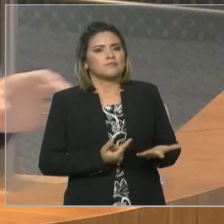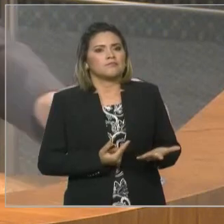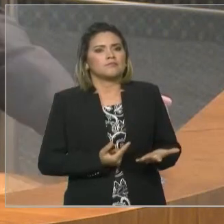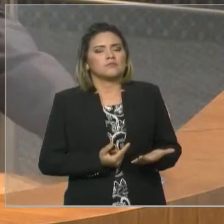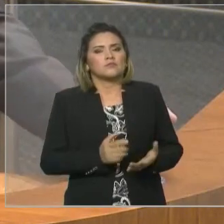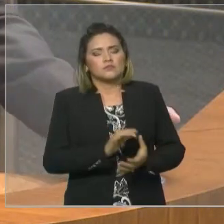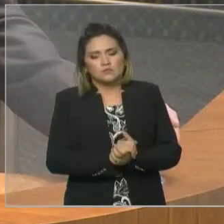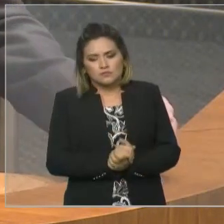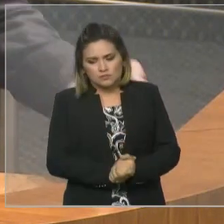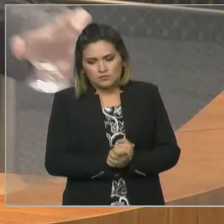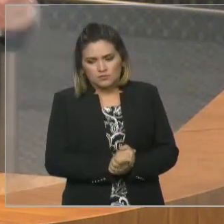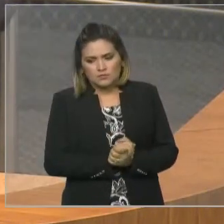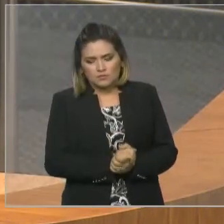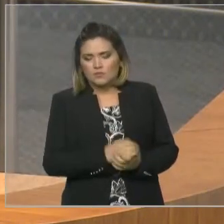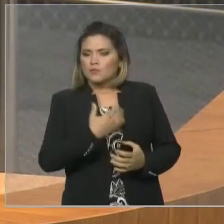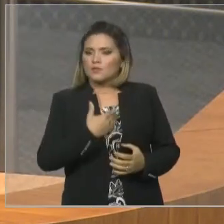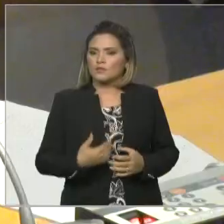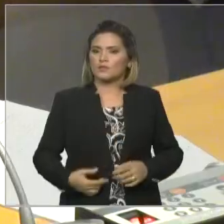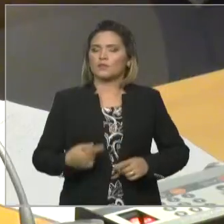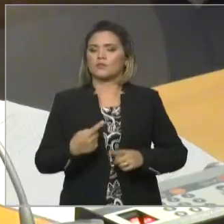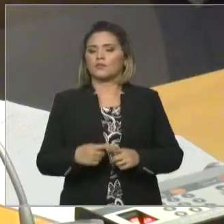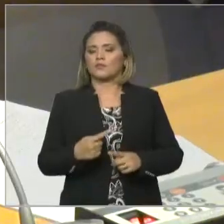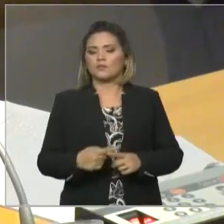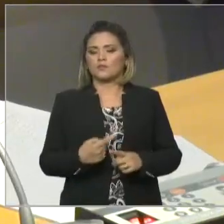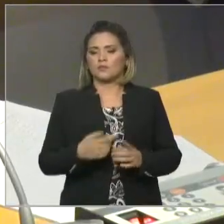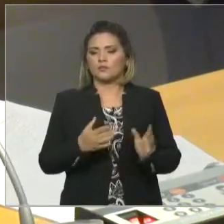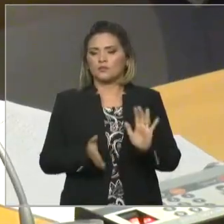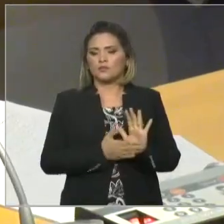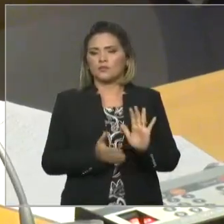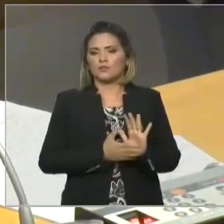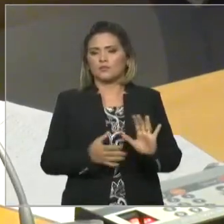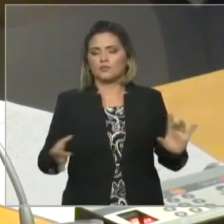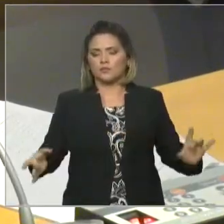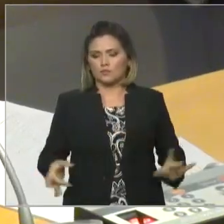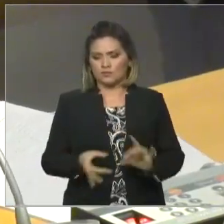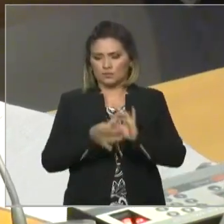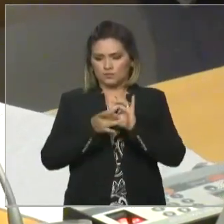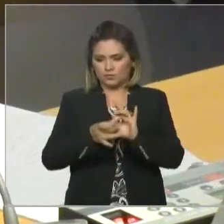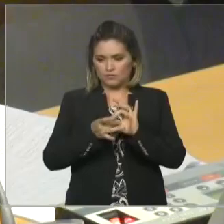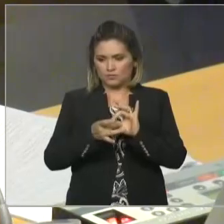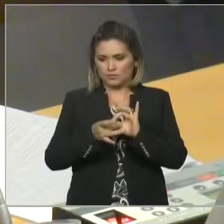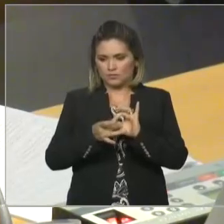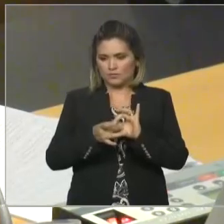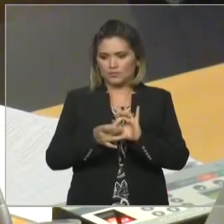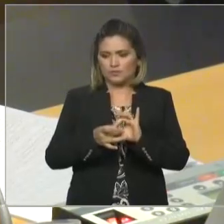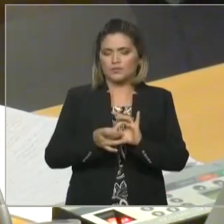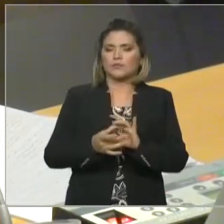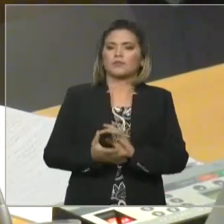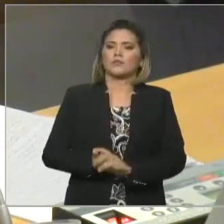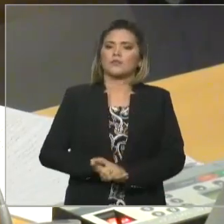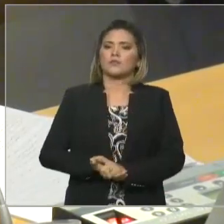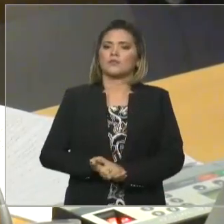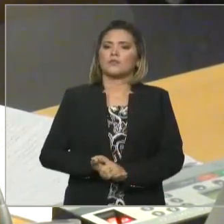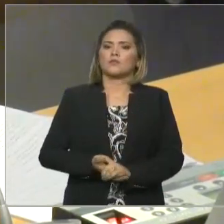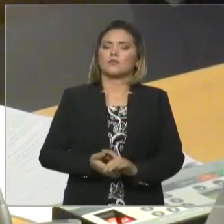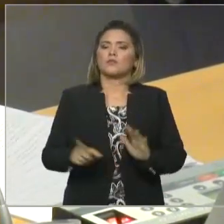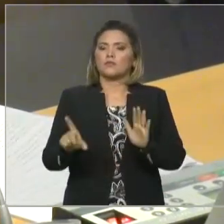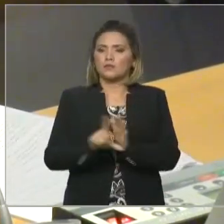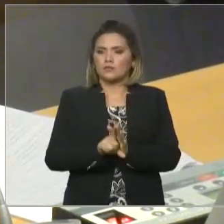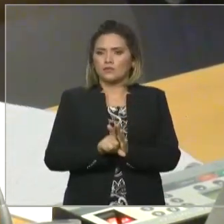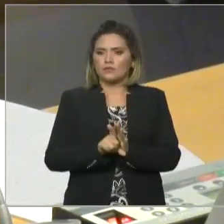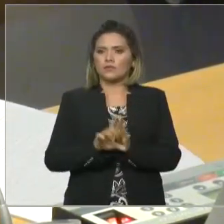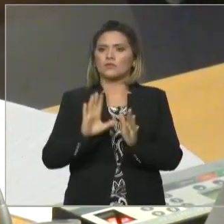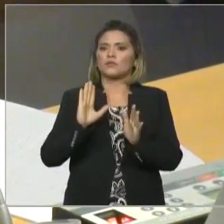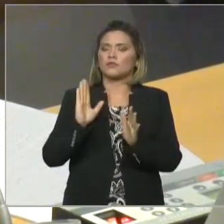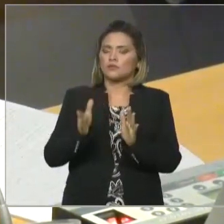do cofinanciamento e lembrar que a lei ela já prevê que os municípios têm critérios,